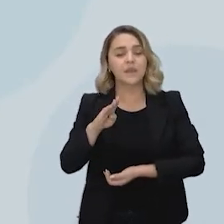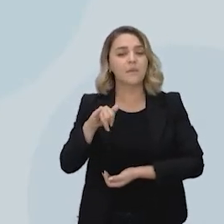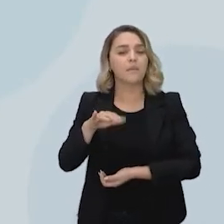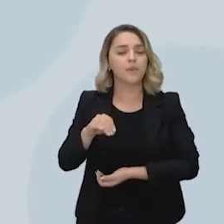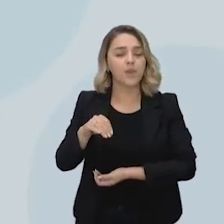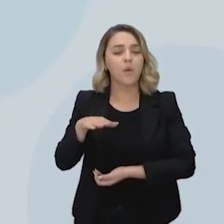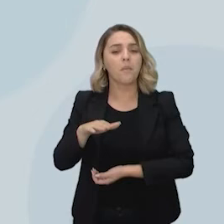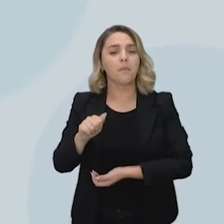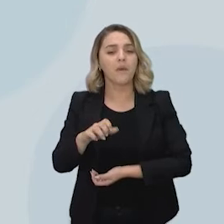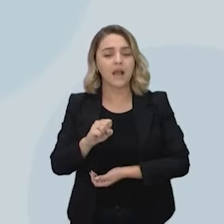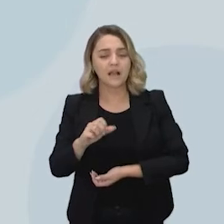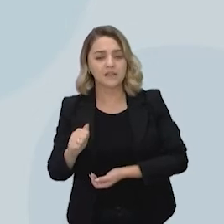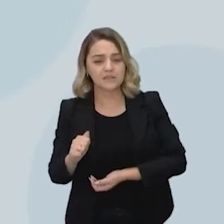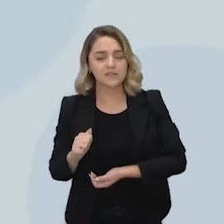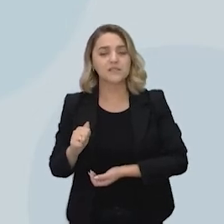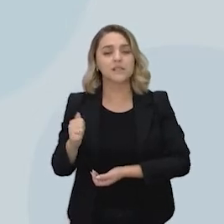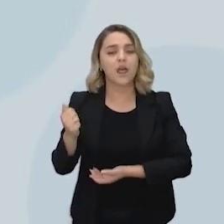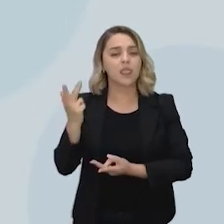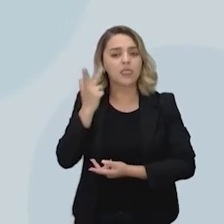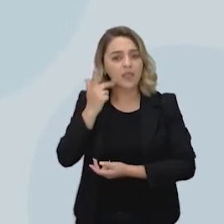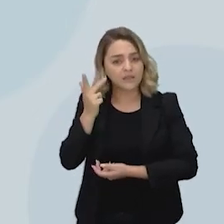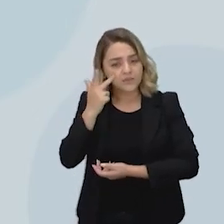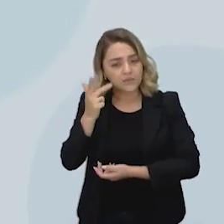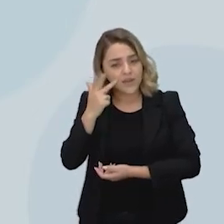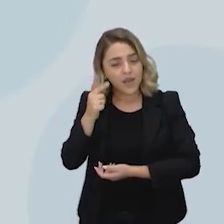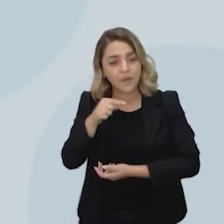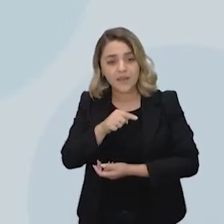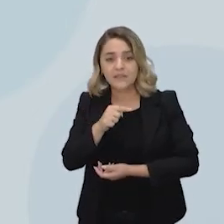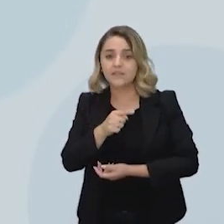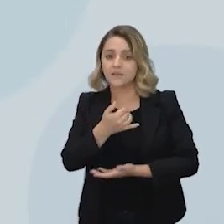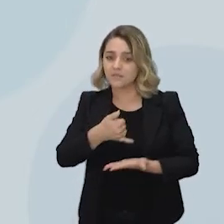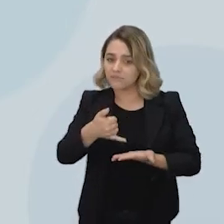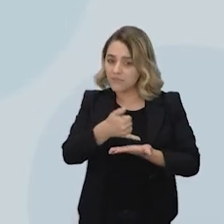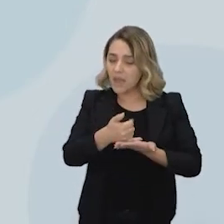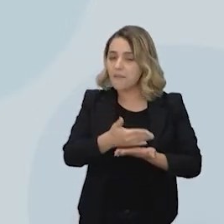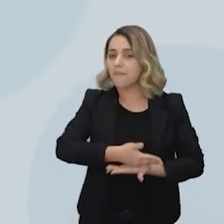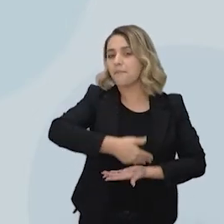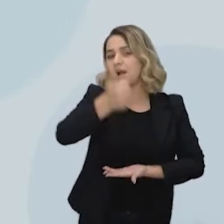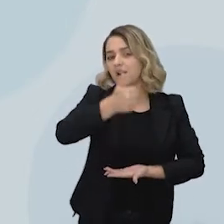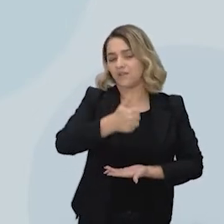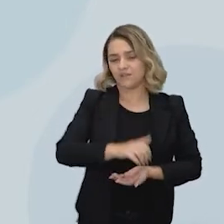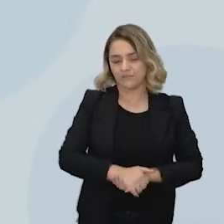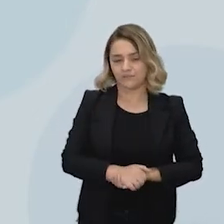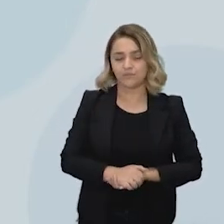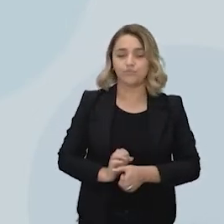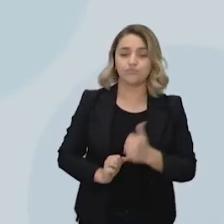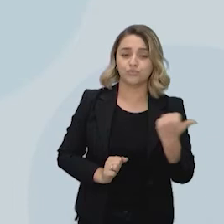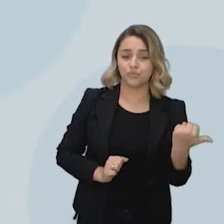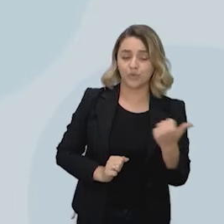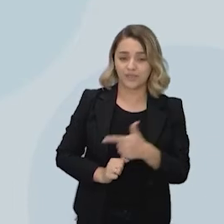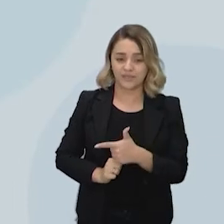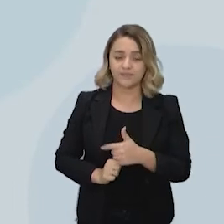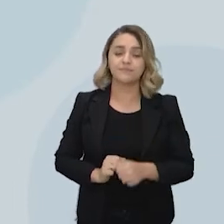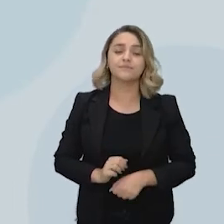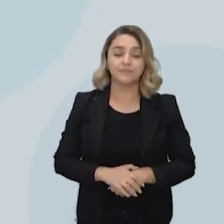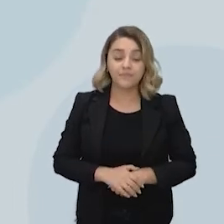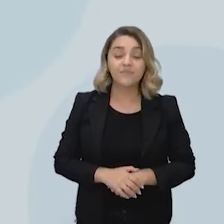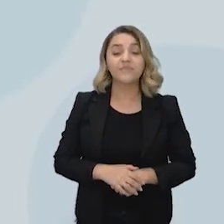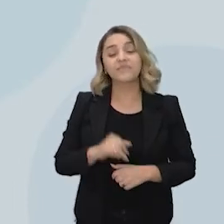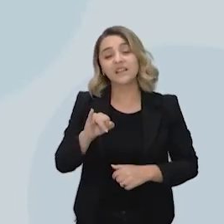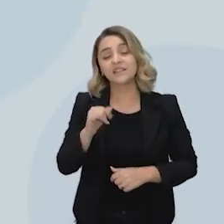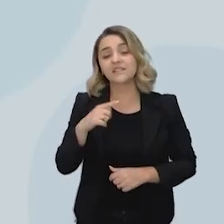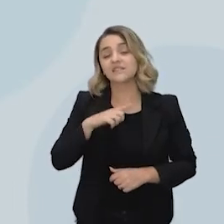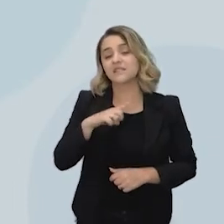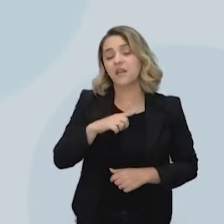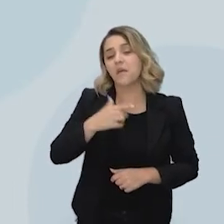tá? Então tem suas vantagens e pode ser utilizado aí para queima, dependendo se ele for melhorado,